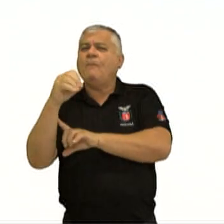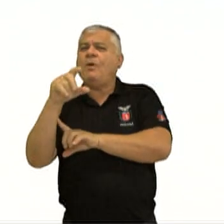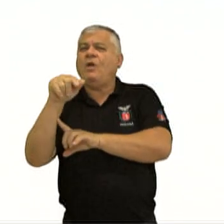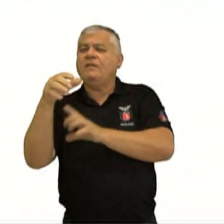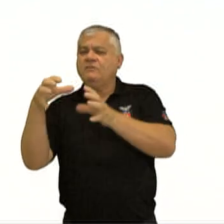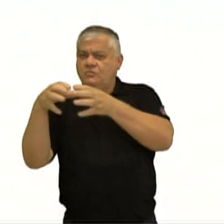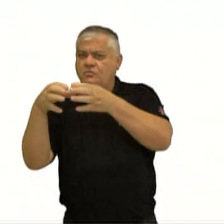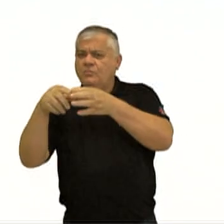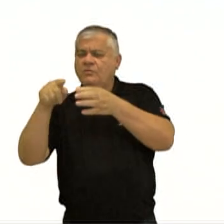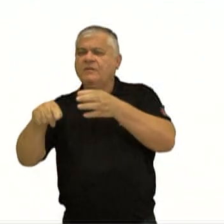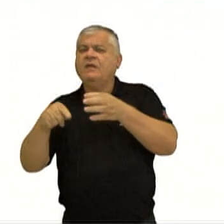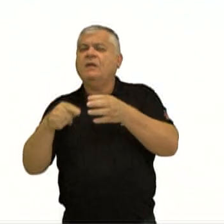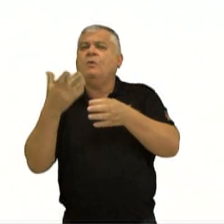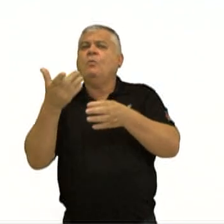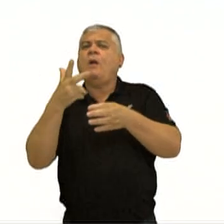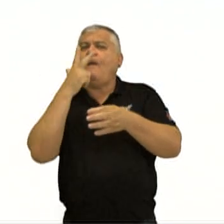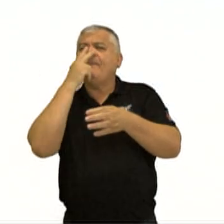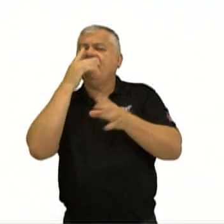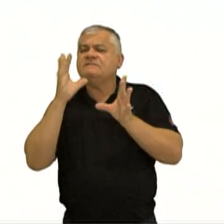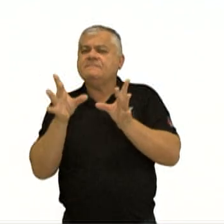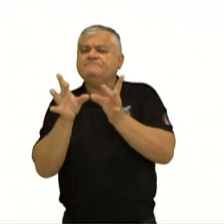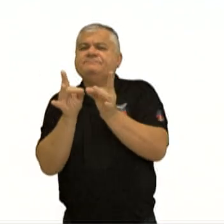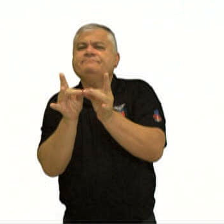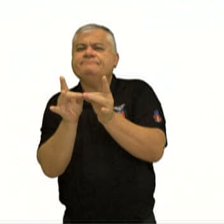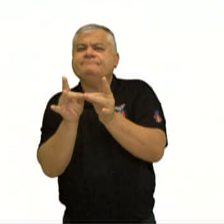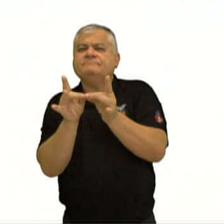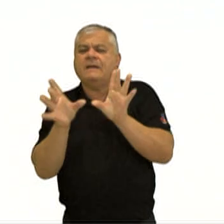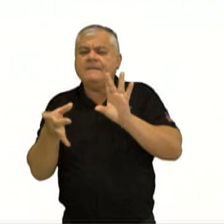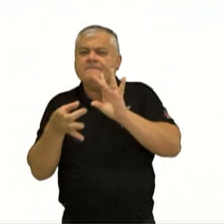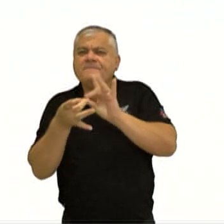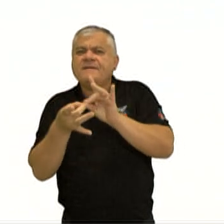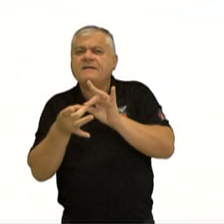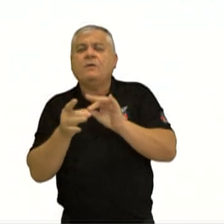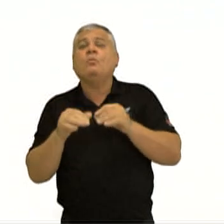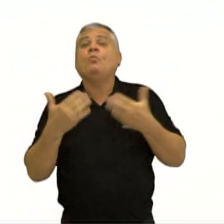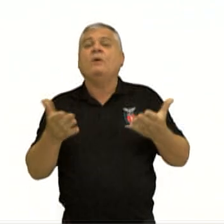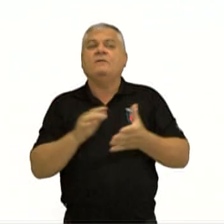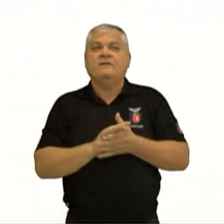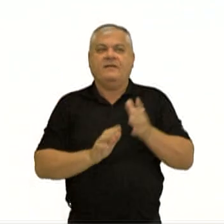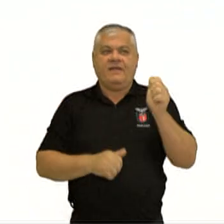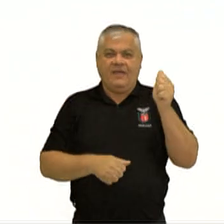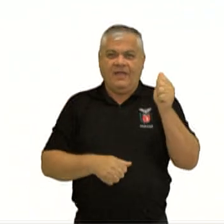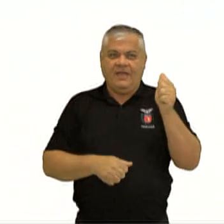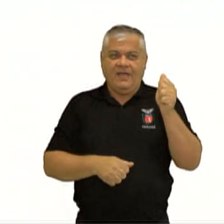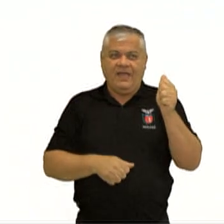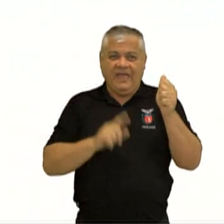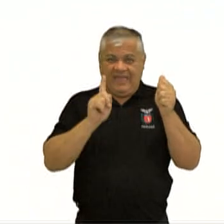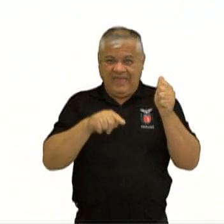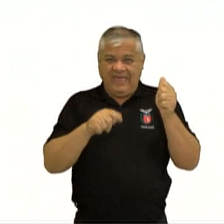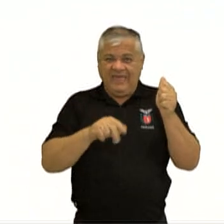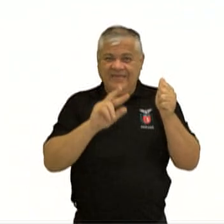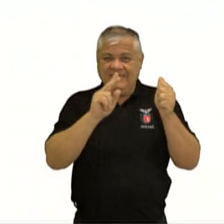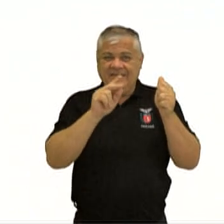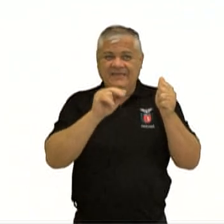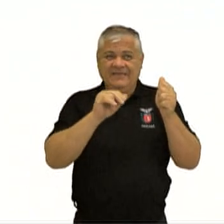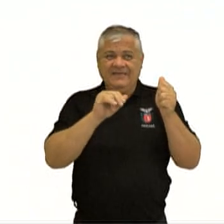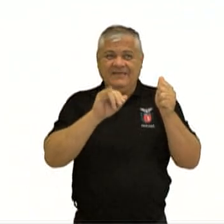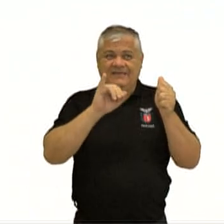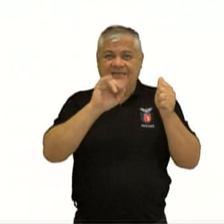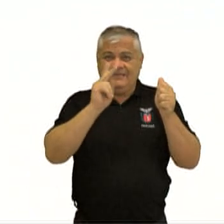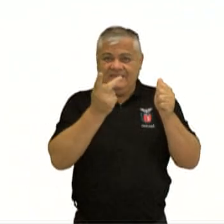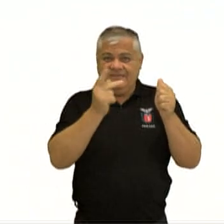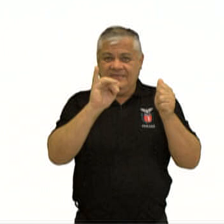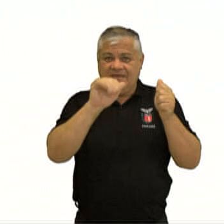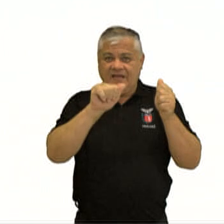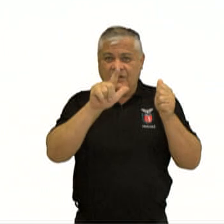que é conhecido como cimento, entre aspas, das células animais é letra A, o ácido hialurônico, letra B,